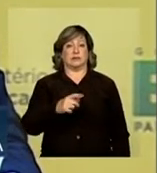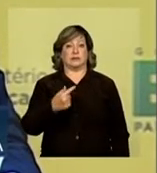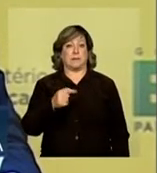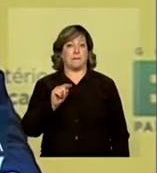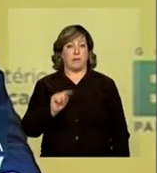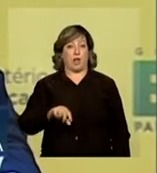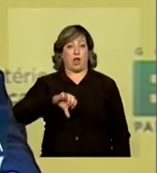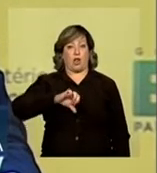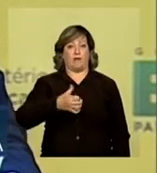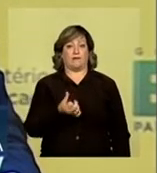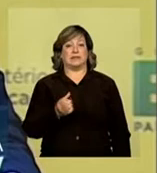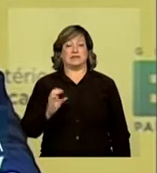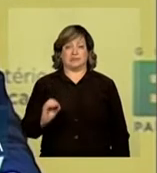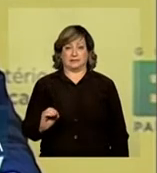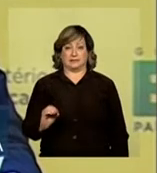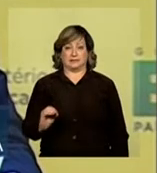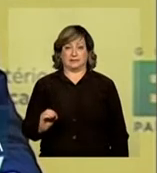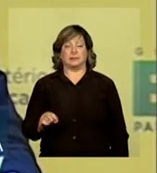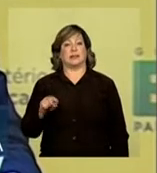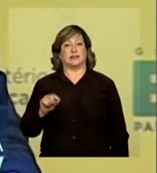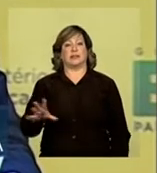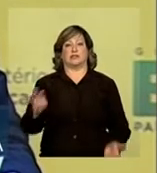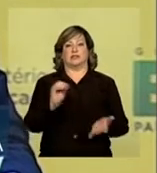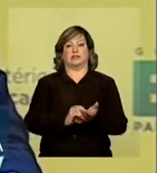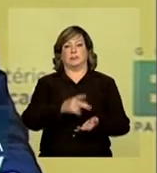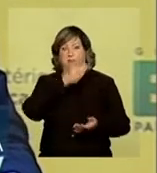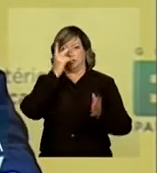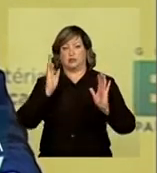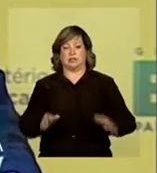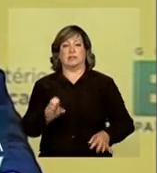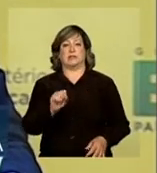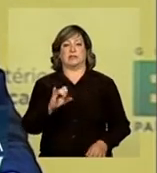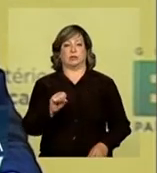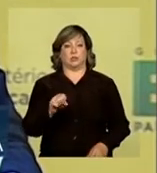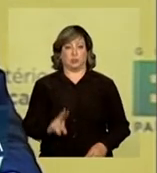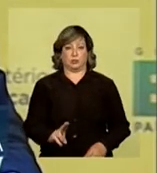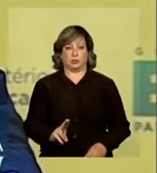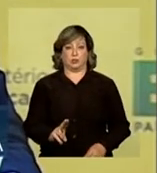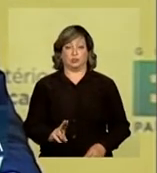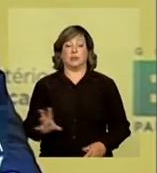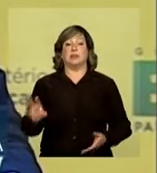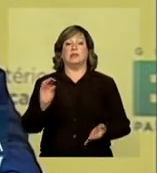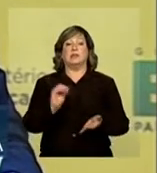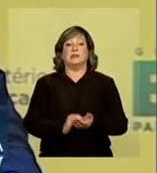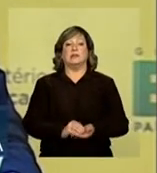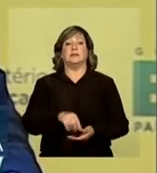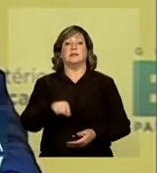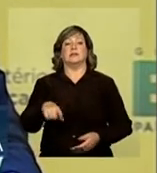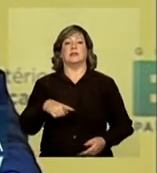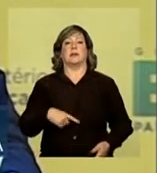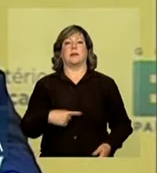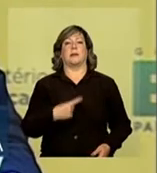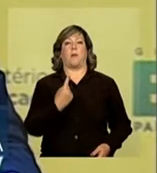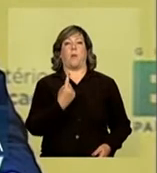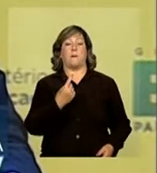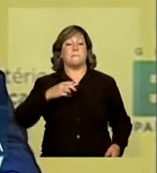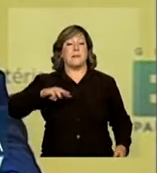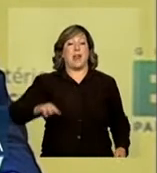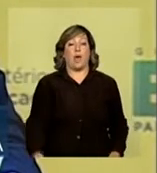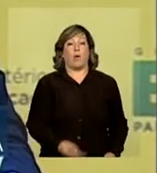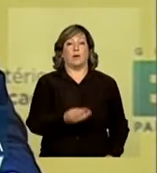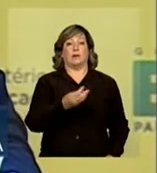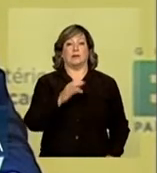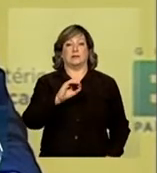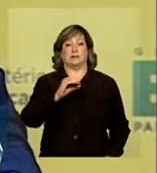557 1960 inscritos no Sisu inscrições mil milhão